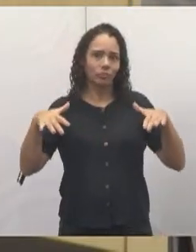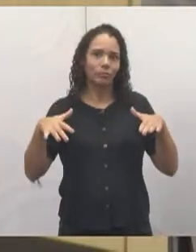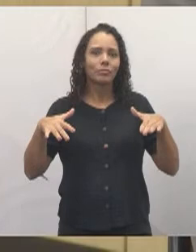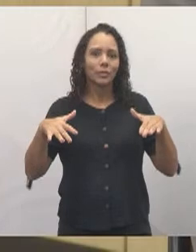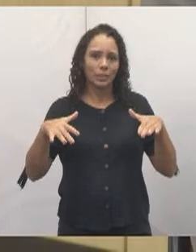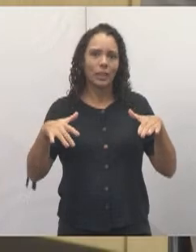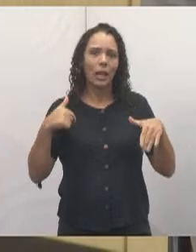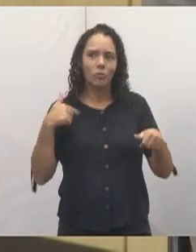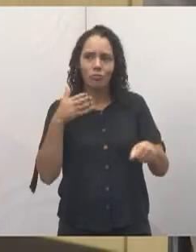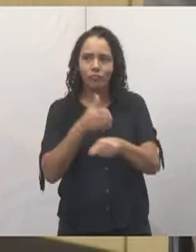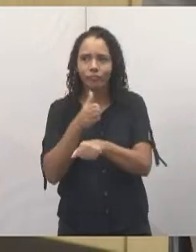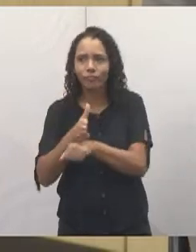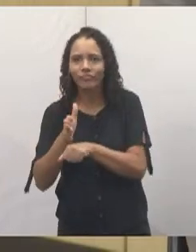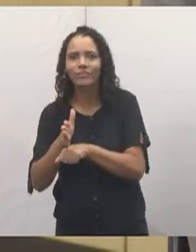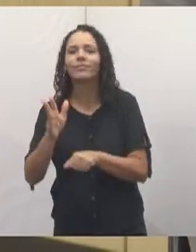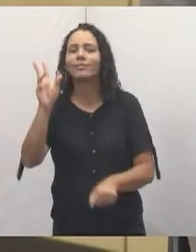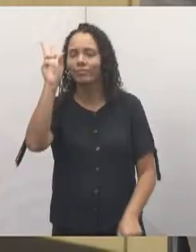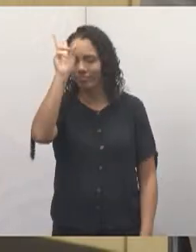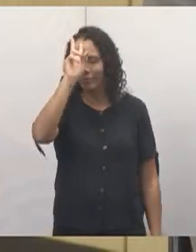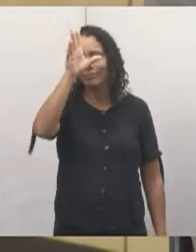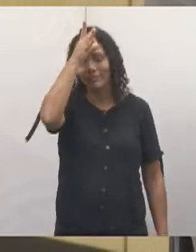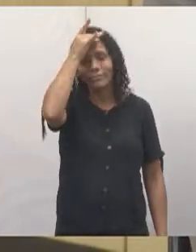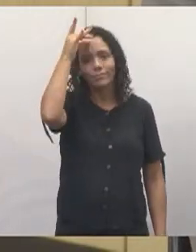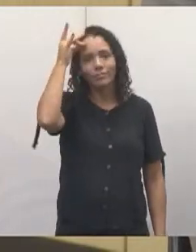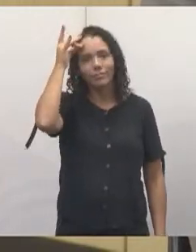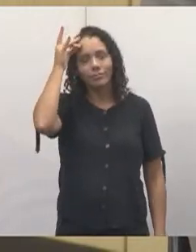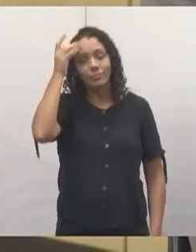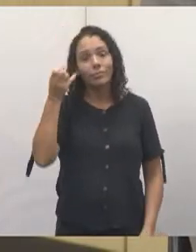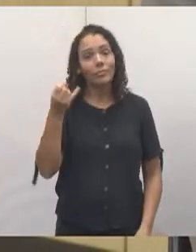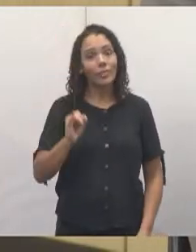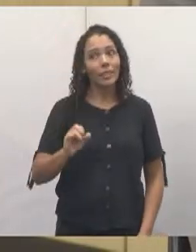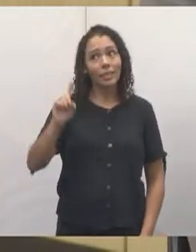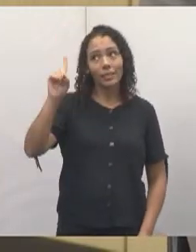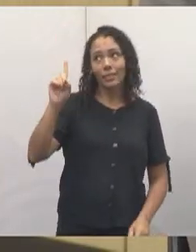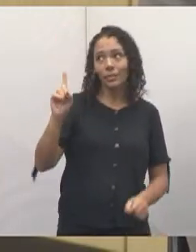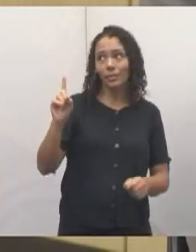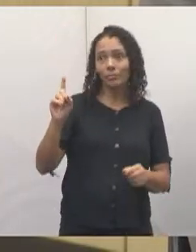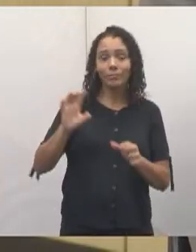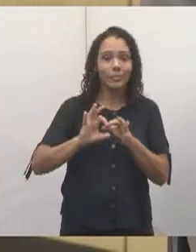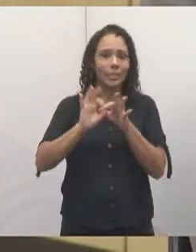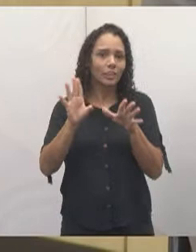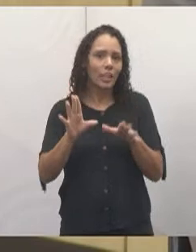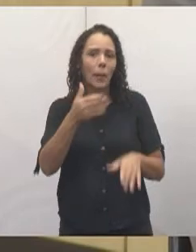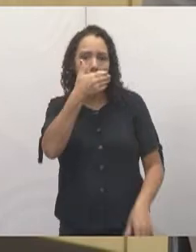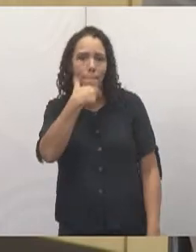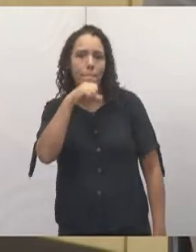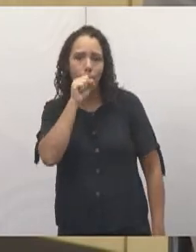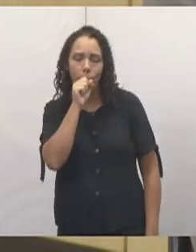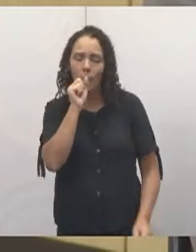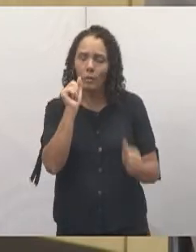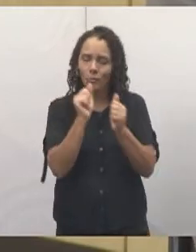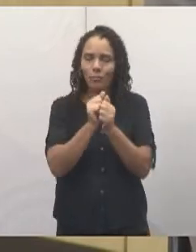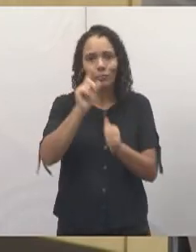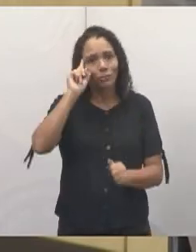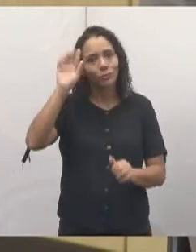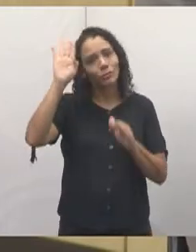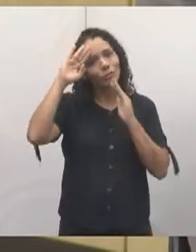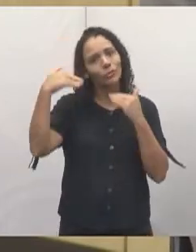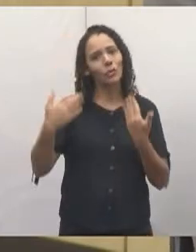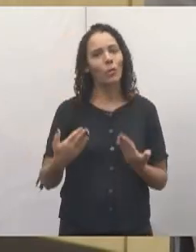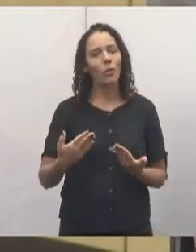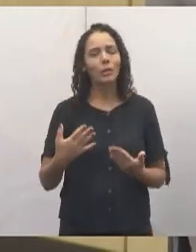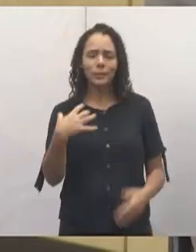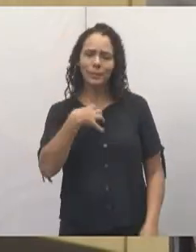Então, se Deus quiser, ele vai vir comigo no dia da homenagem, né. Então, acho que até ele também vai ficar muito feliz por estar voltando